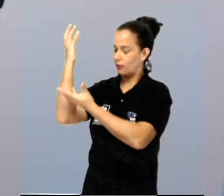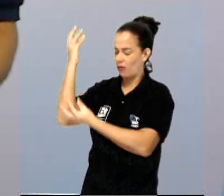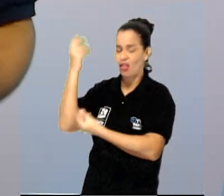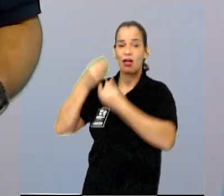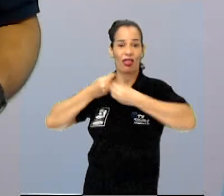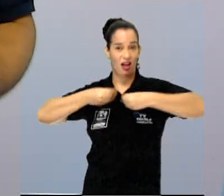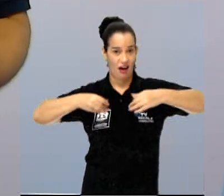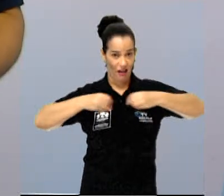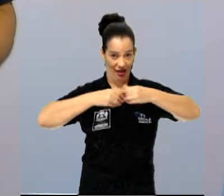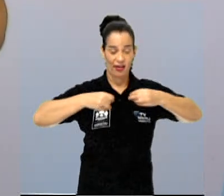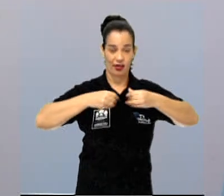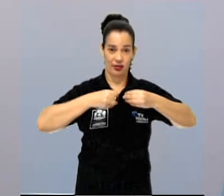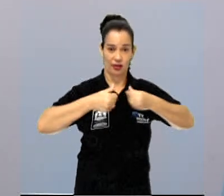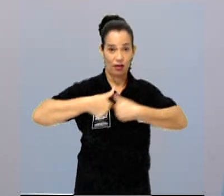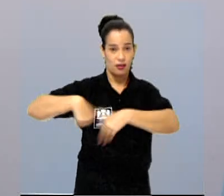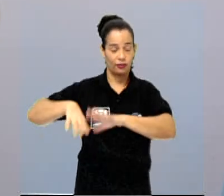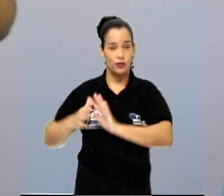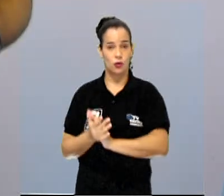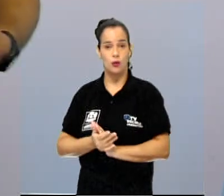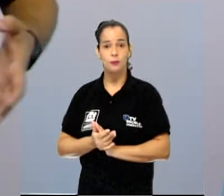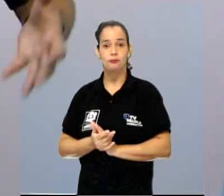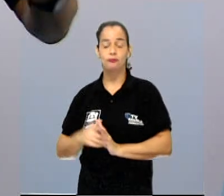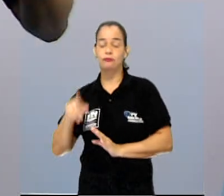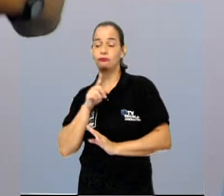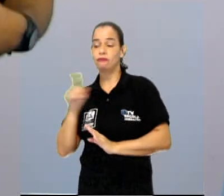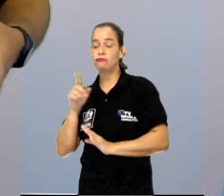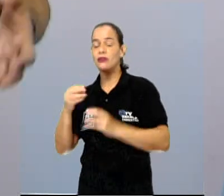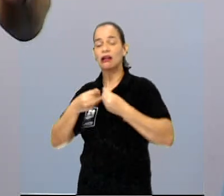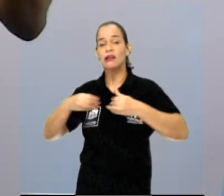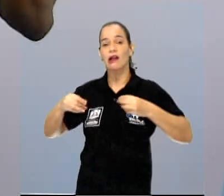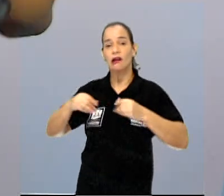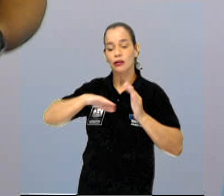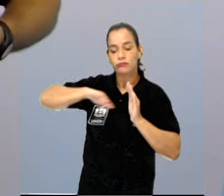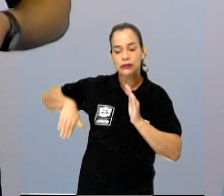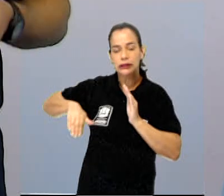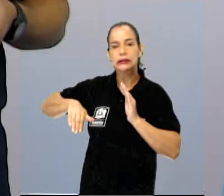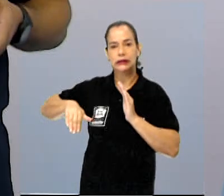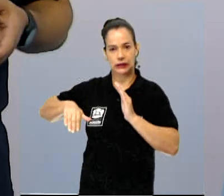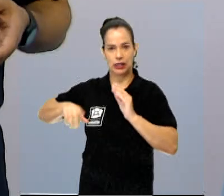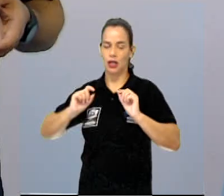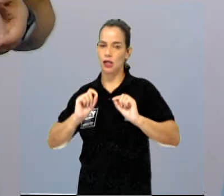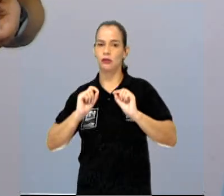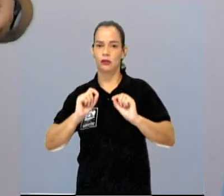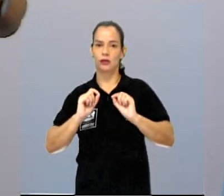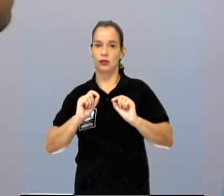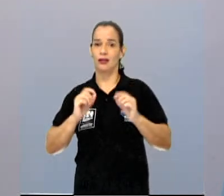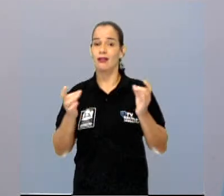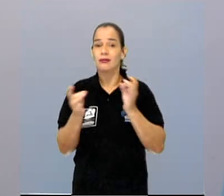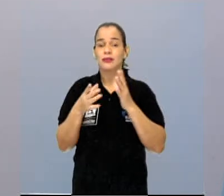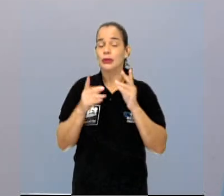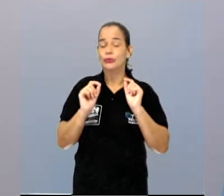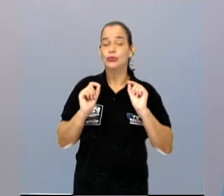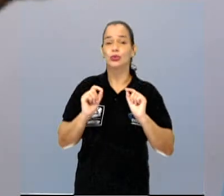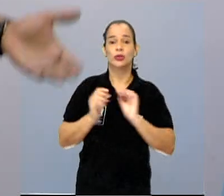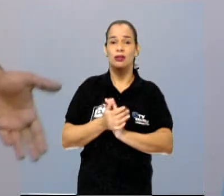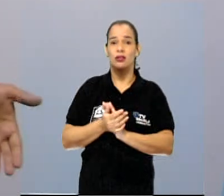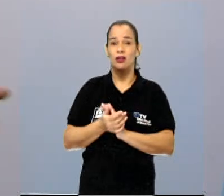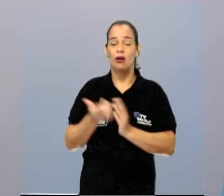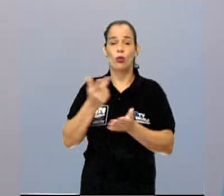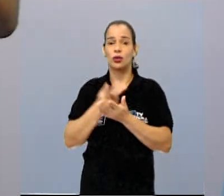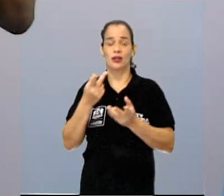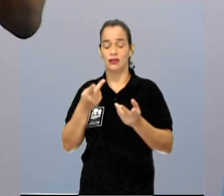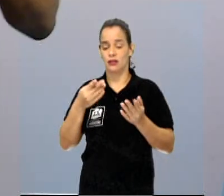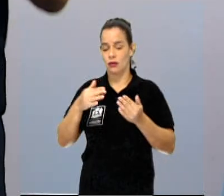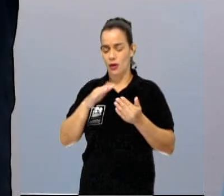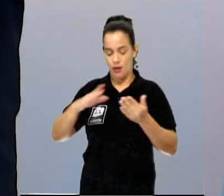areia que está ali. E essa areia retirada, esse sedimento retirado, ele acaba sendo levado para as áreas mais